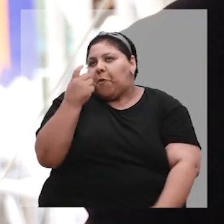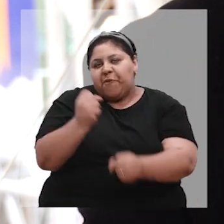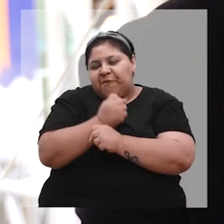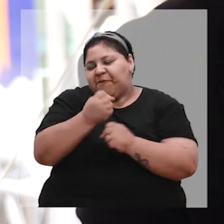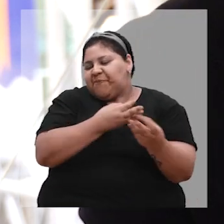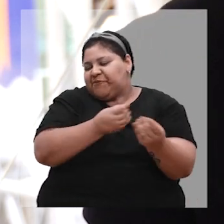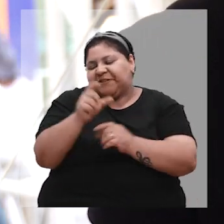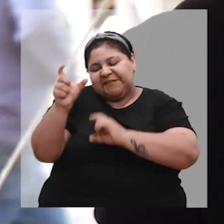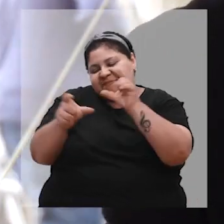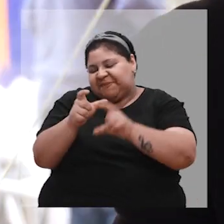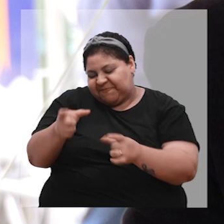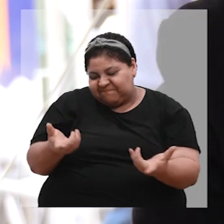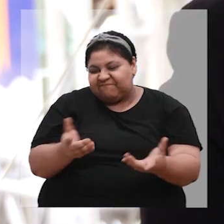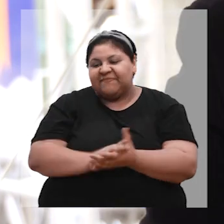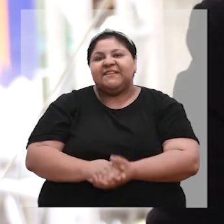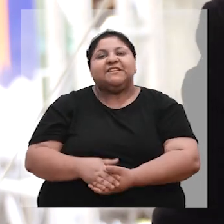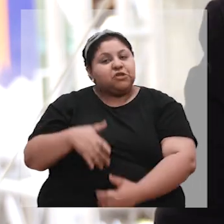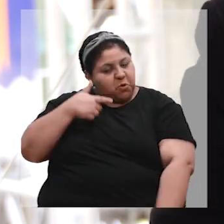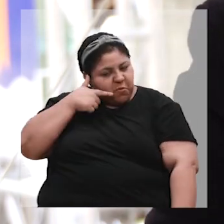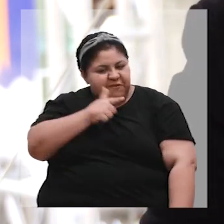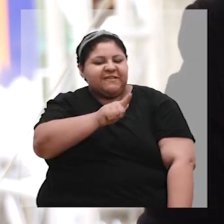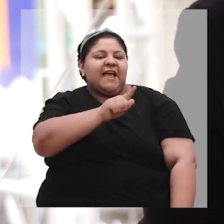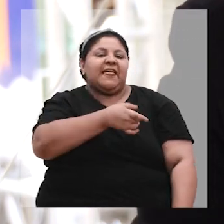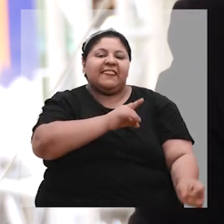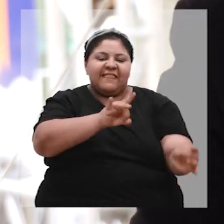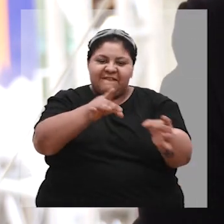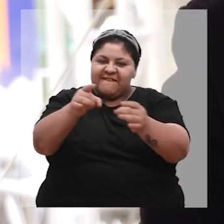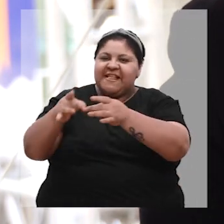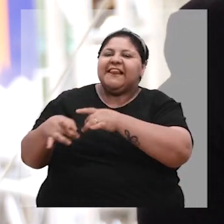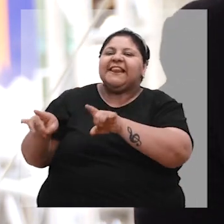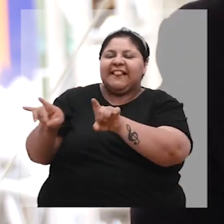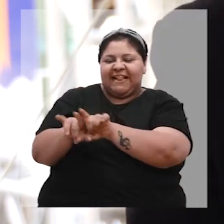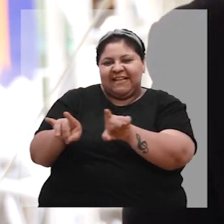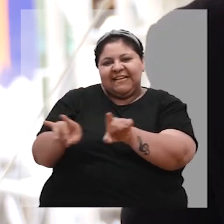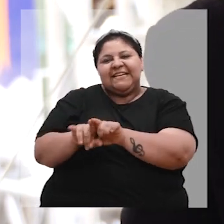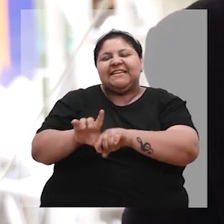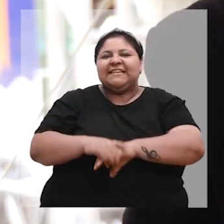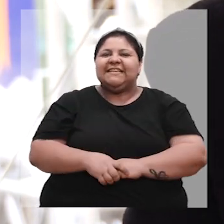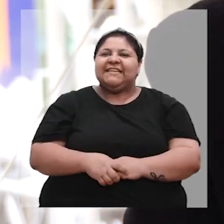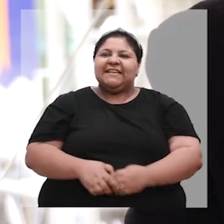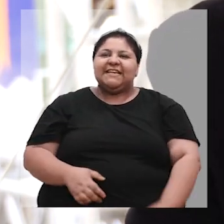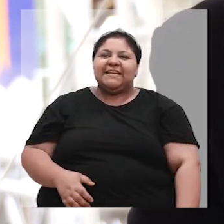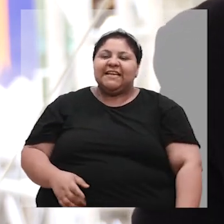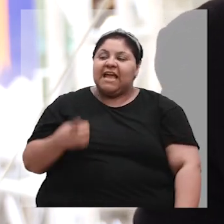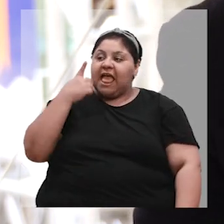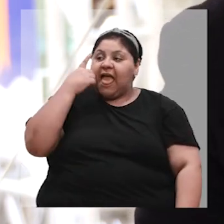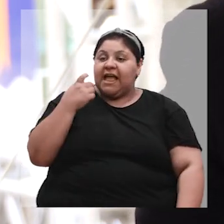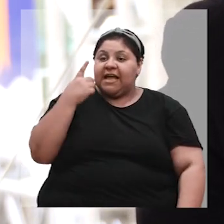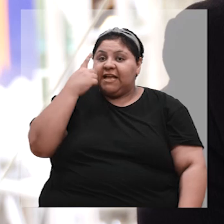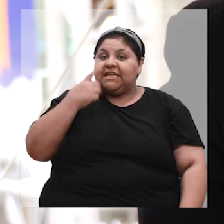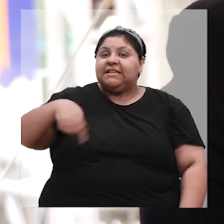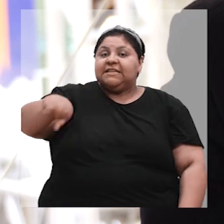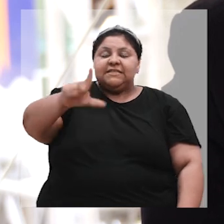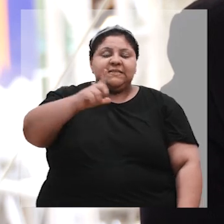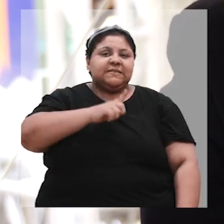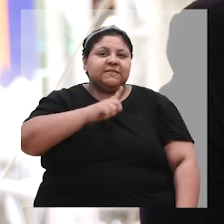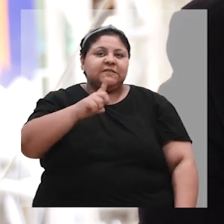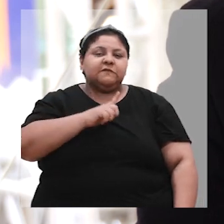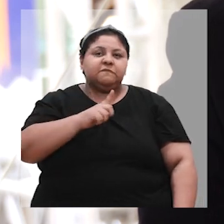muitas pessoas, muitos nomes, mas a gente vai chegar lá, assim, e ainda surgem os novos, então é uma coisa bem interessante, assim, mas a gente